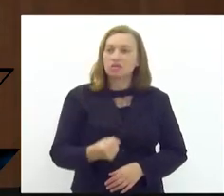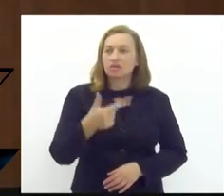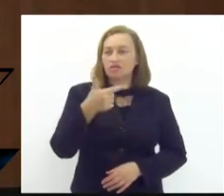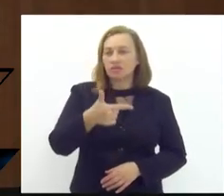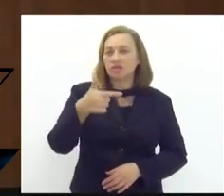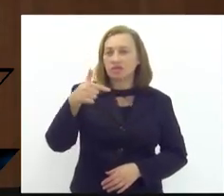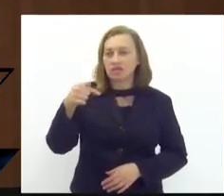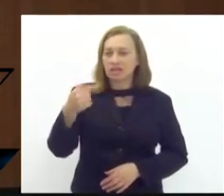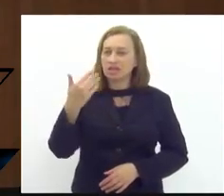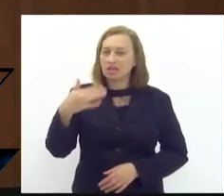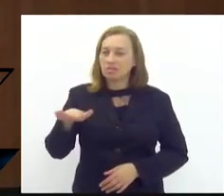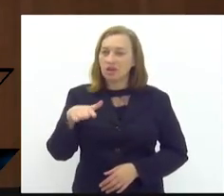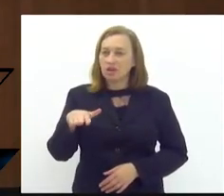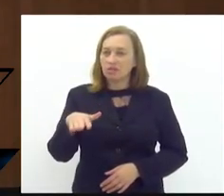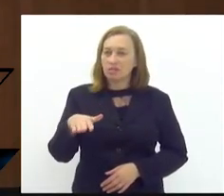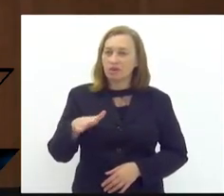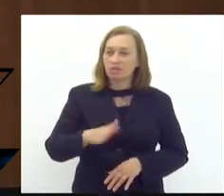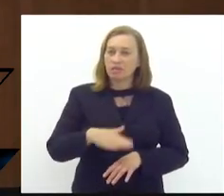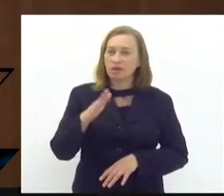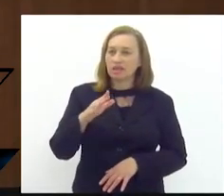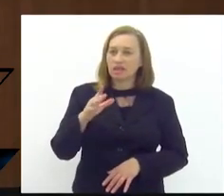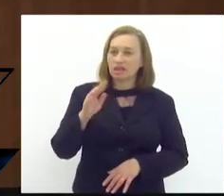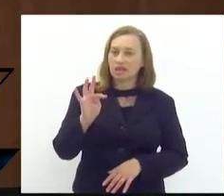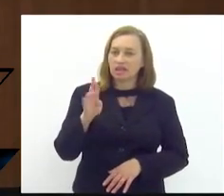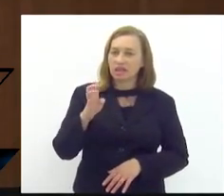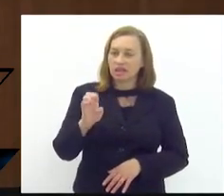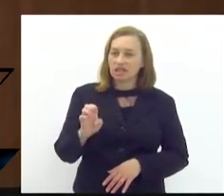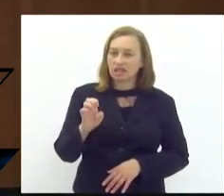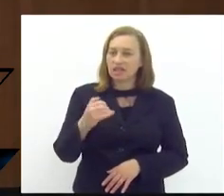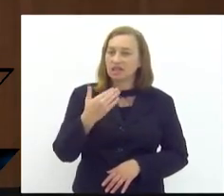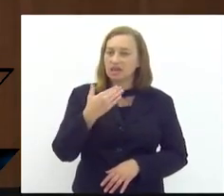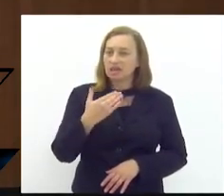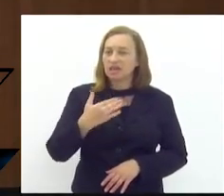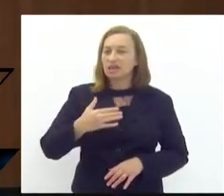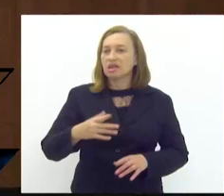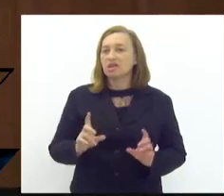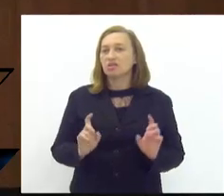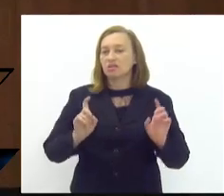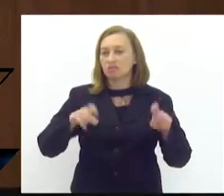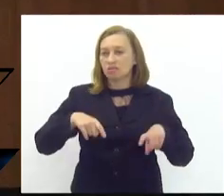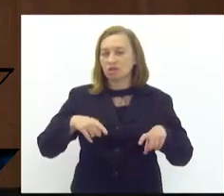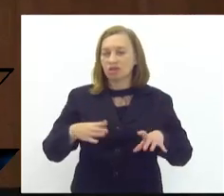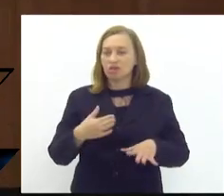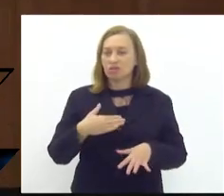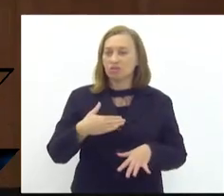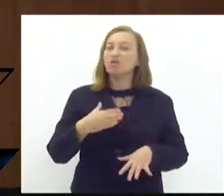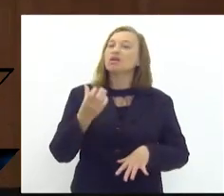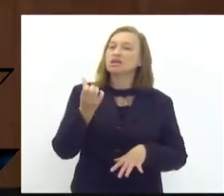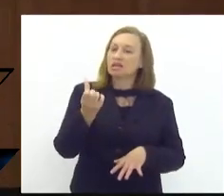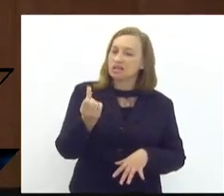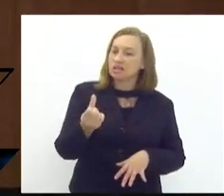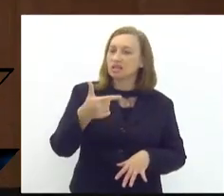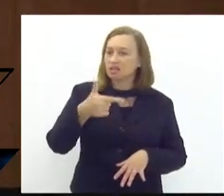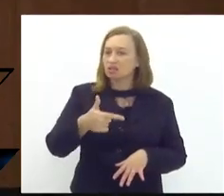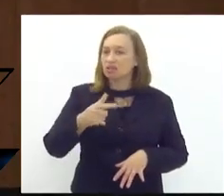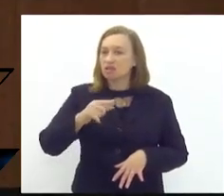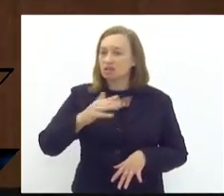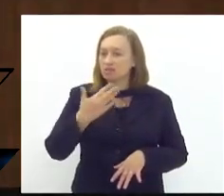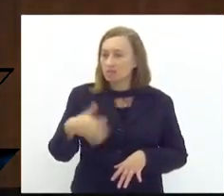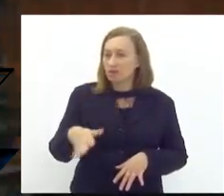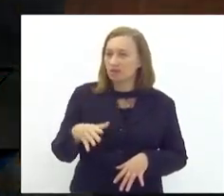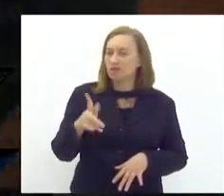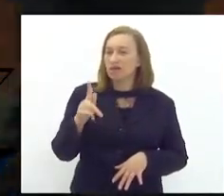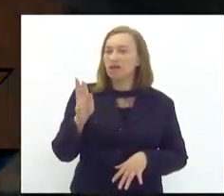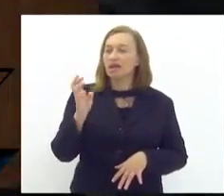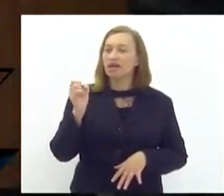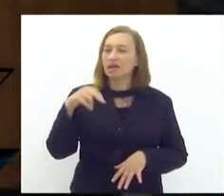27,5% a mais da Gretchen que partiu do nosso gabinete tantas outras coisas fora os 62 e meio da grana que incide sobre